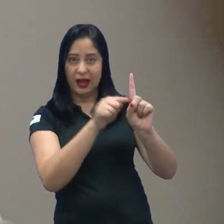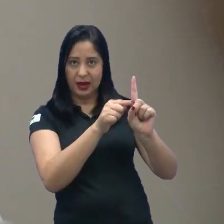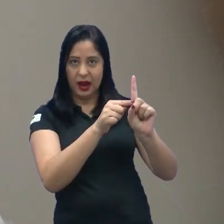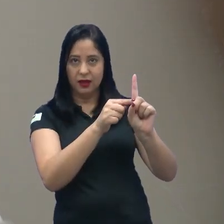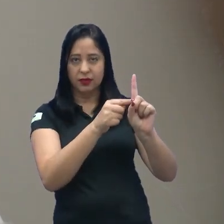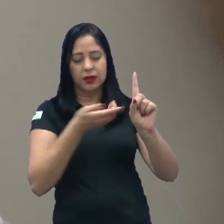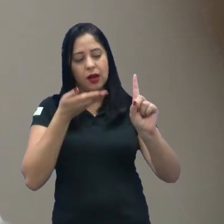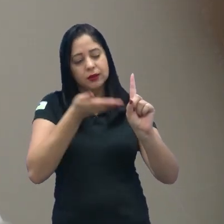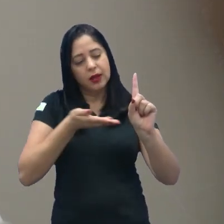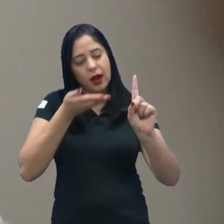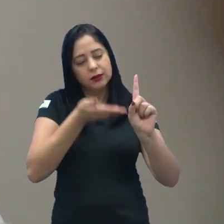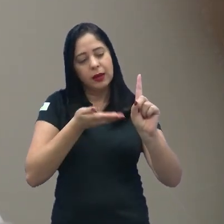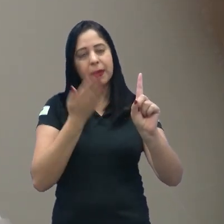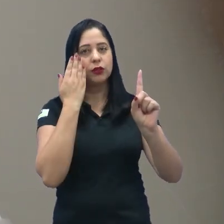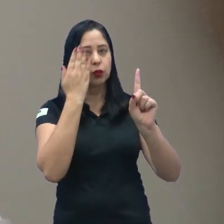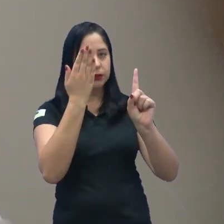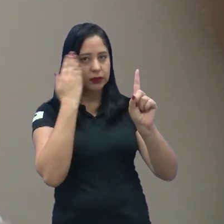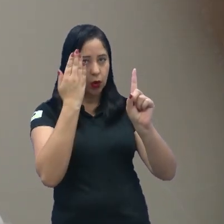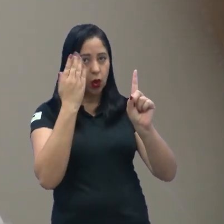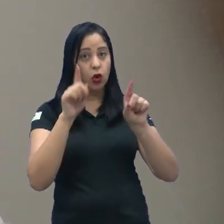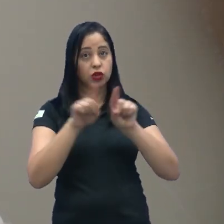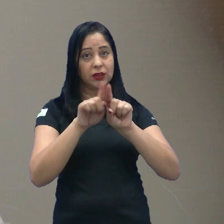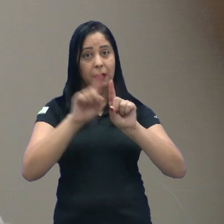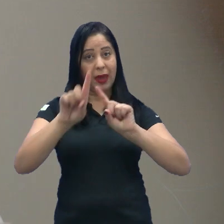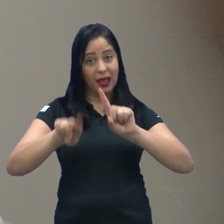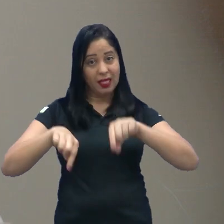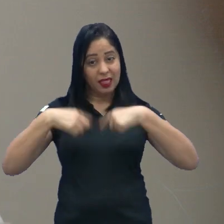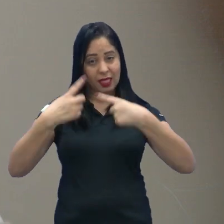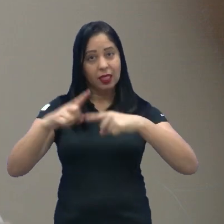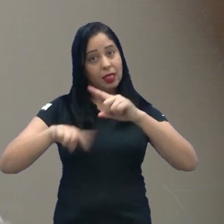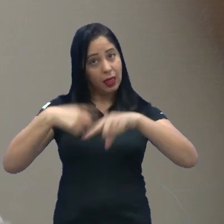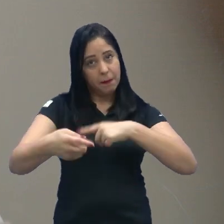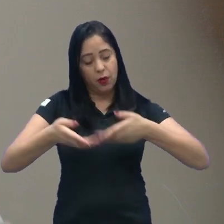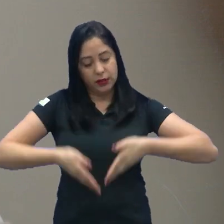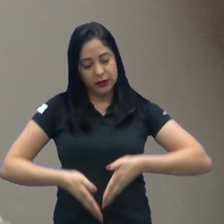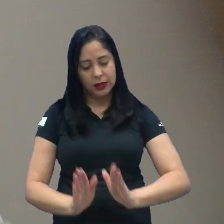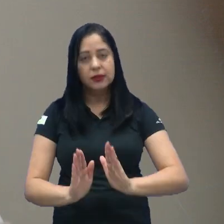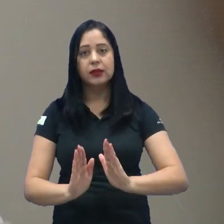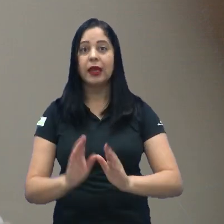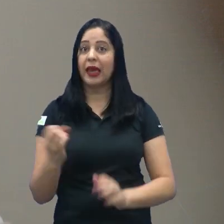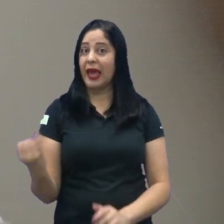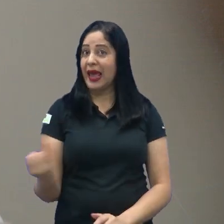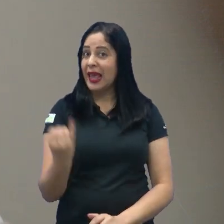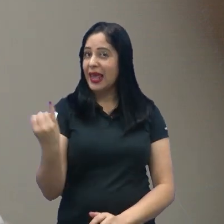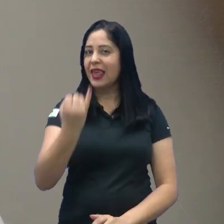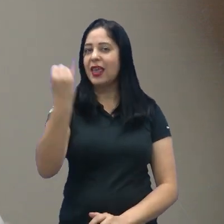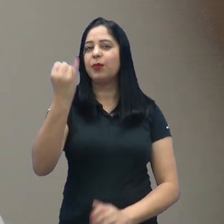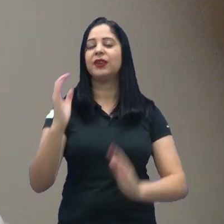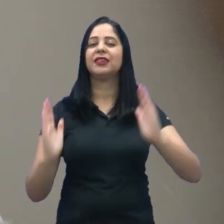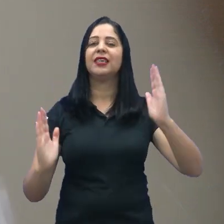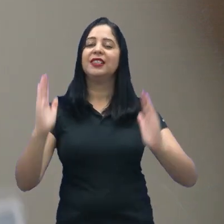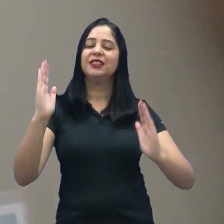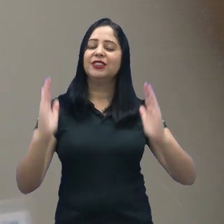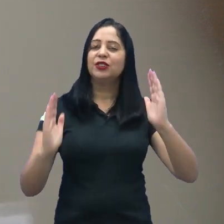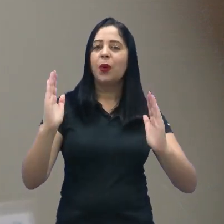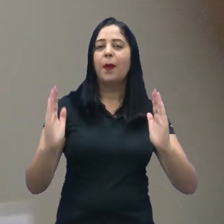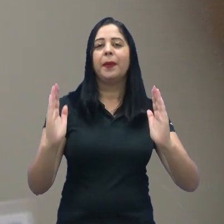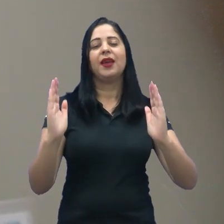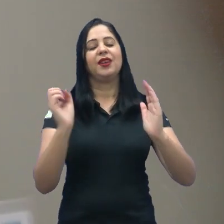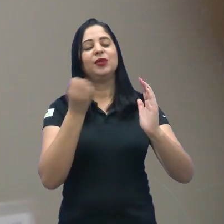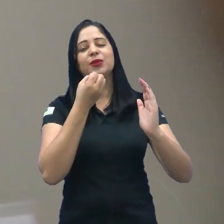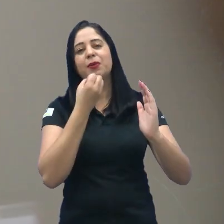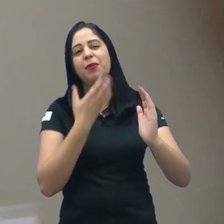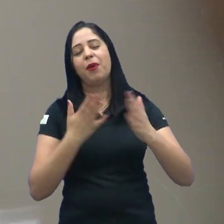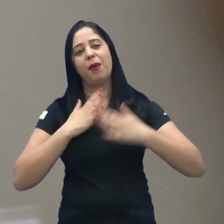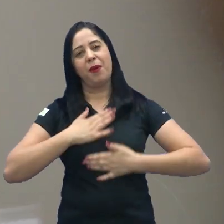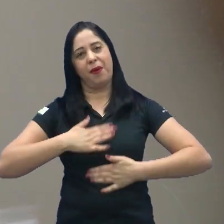e também no pós-parto, ou seja, importantíssimo para que a maternidade seja positiva. E para conversar com a